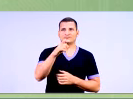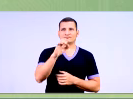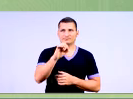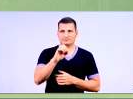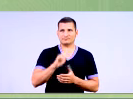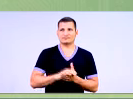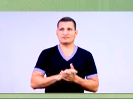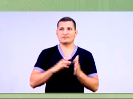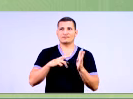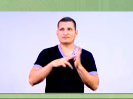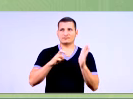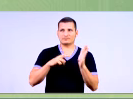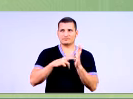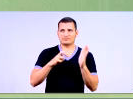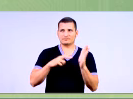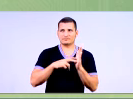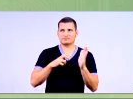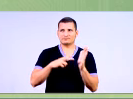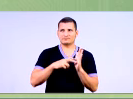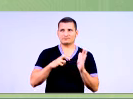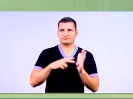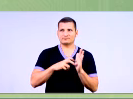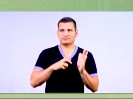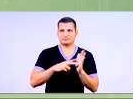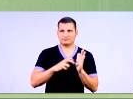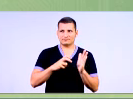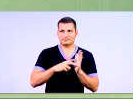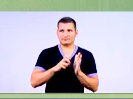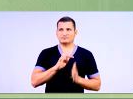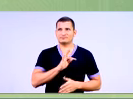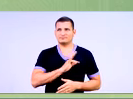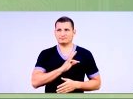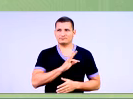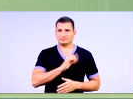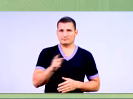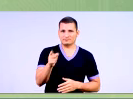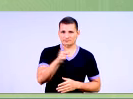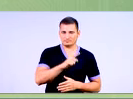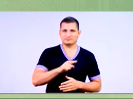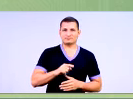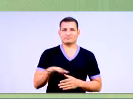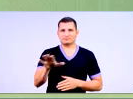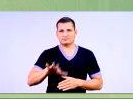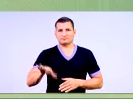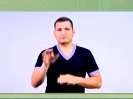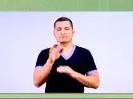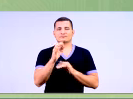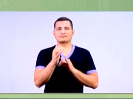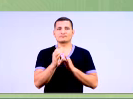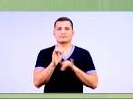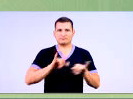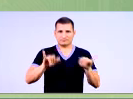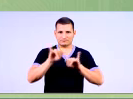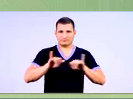vocabulário técnico que, para vocês da área de informática, tem uma grande importância.